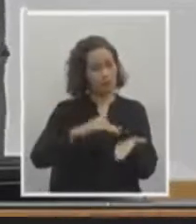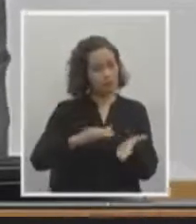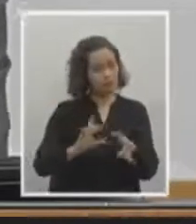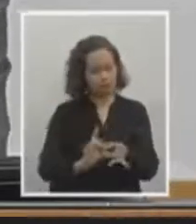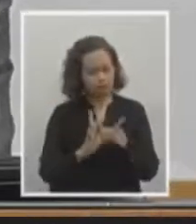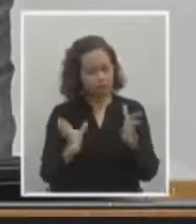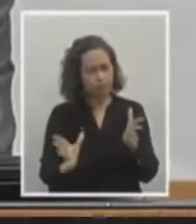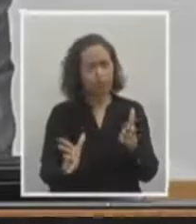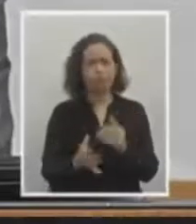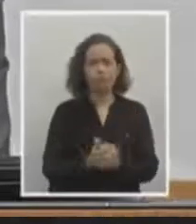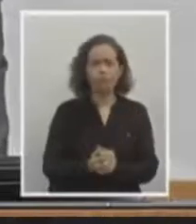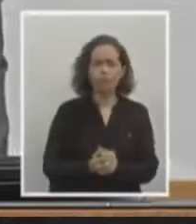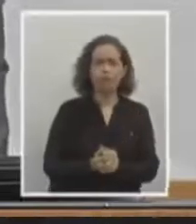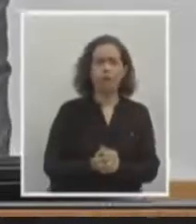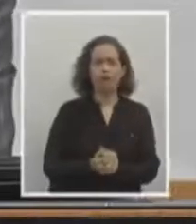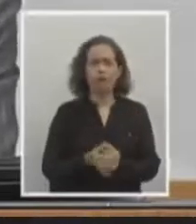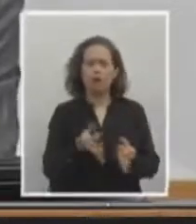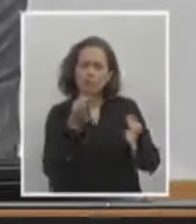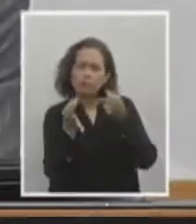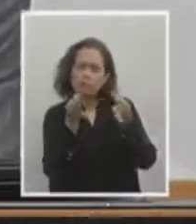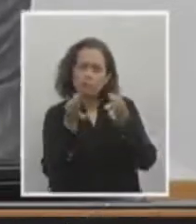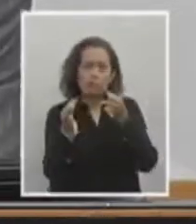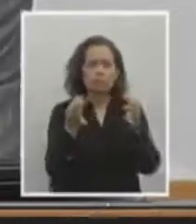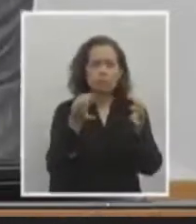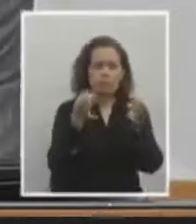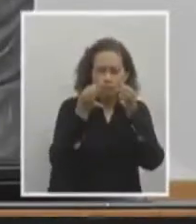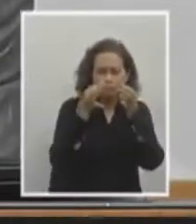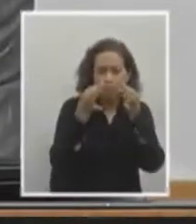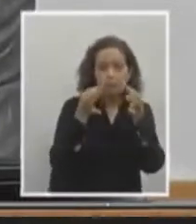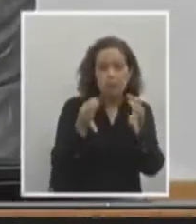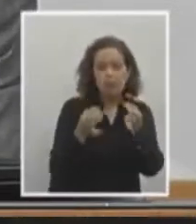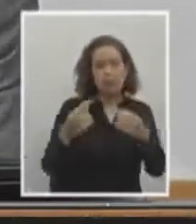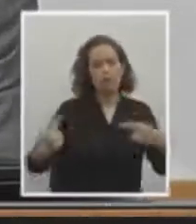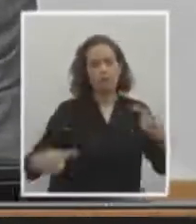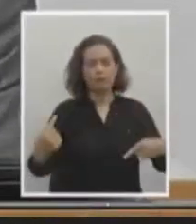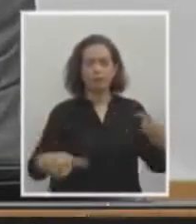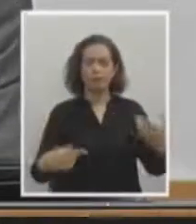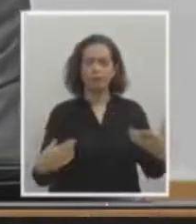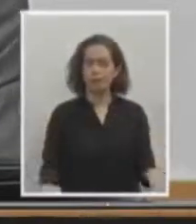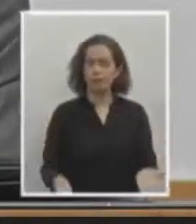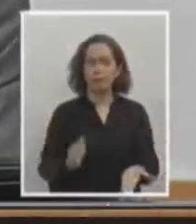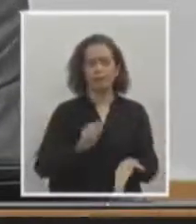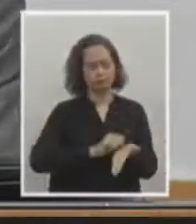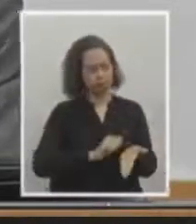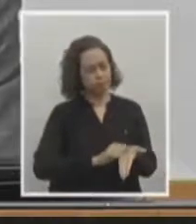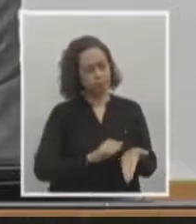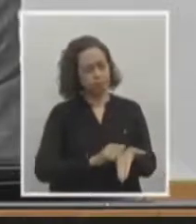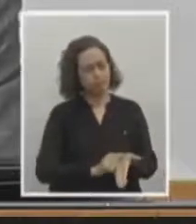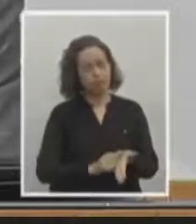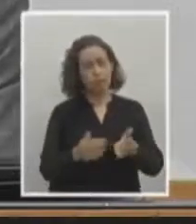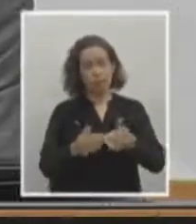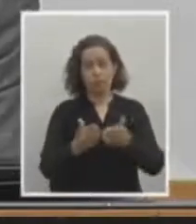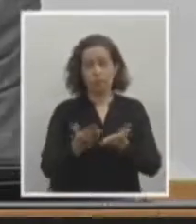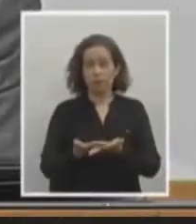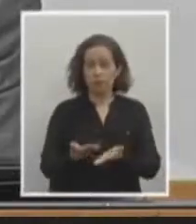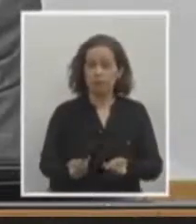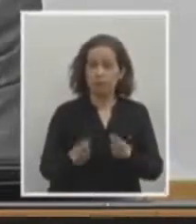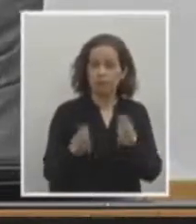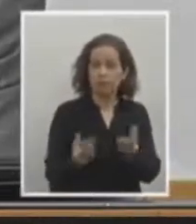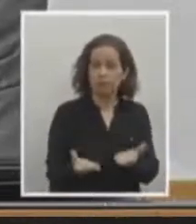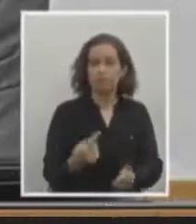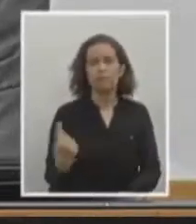gente construir essa possibilidade de diálogo. Então, fica aqui registrado esse encaminhamento para que a gente possa